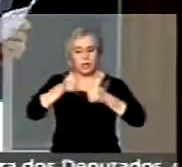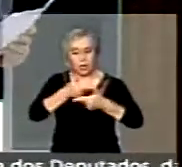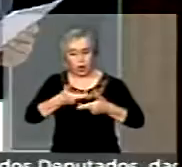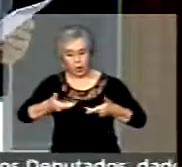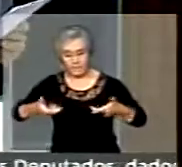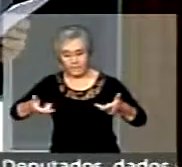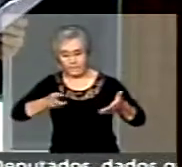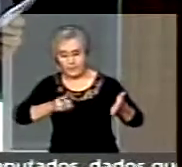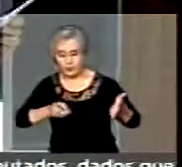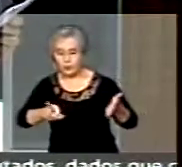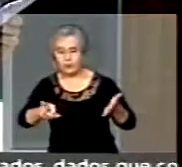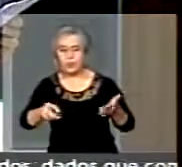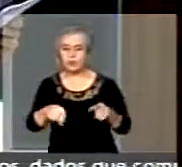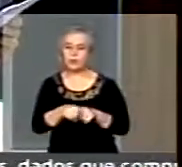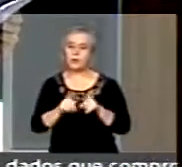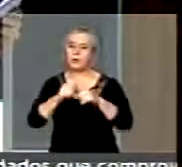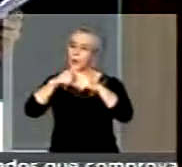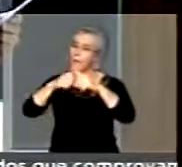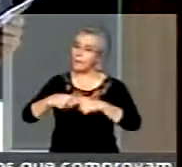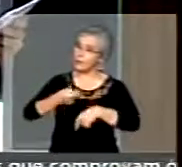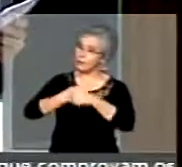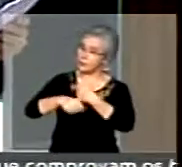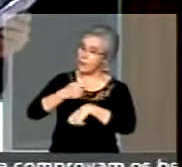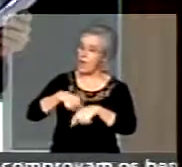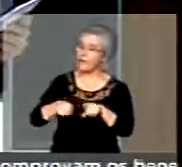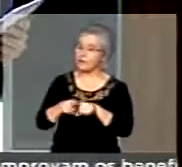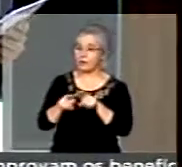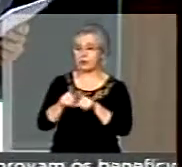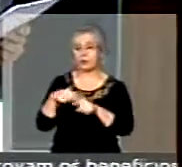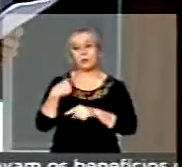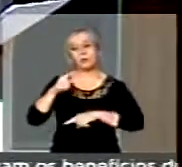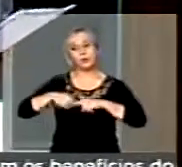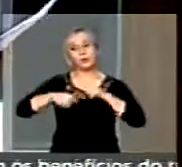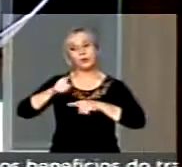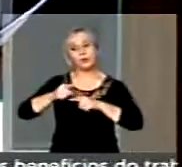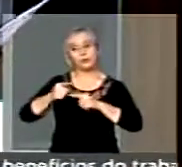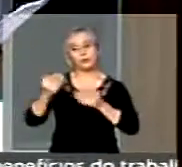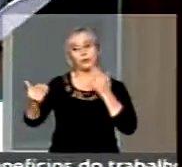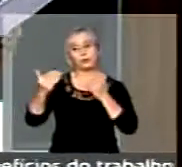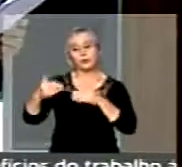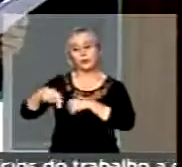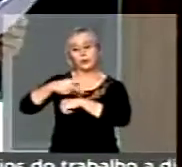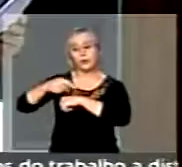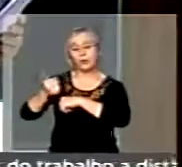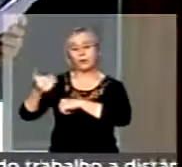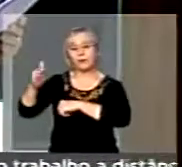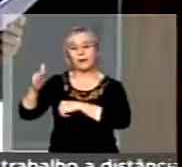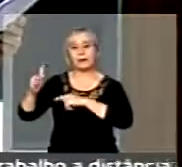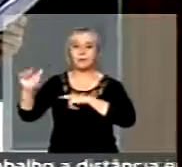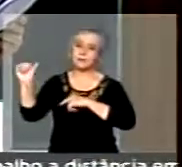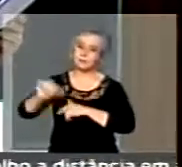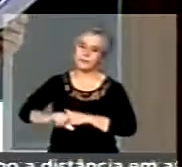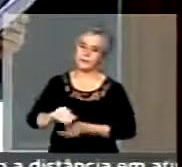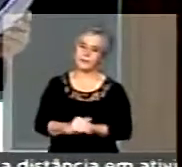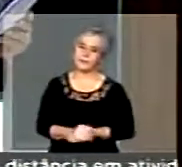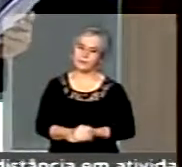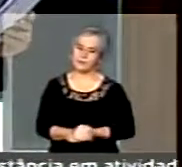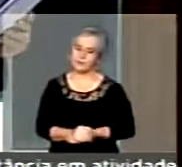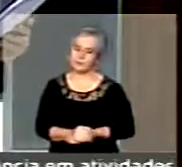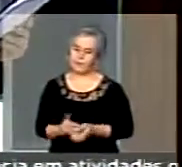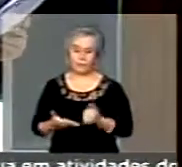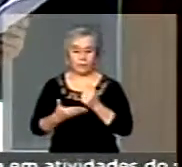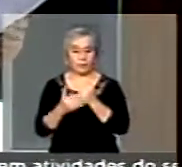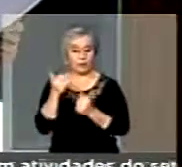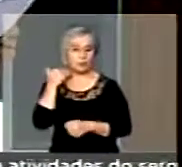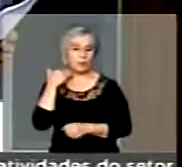do investimento e na competitividade de nossos produtos no exterior. Segundo o Banco Mundial, de acordo